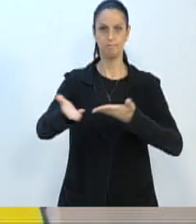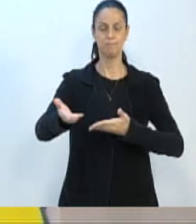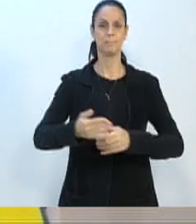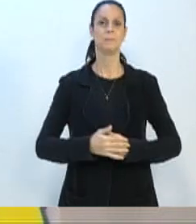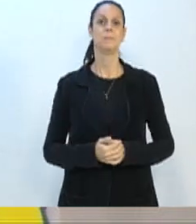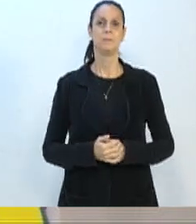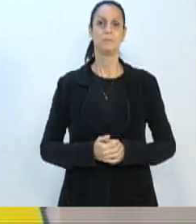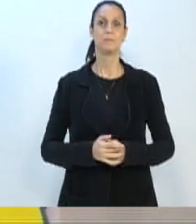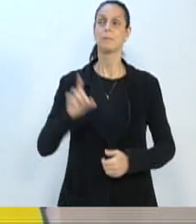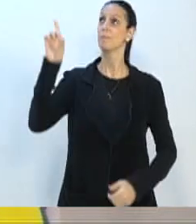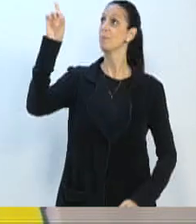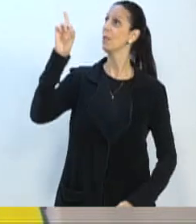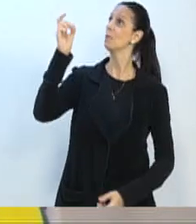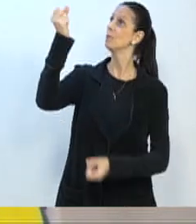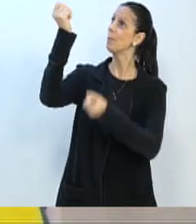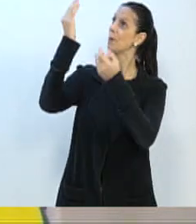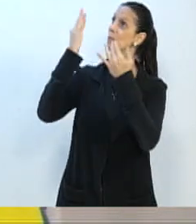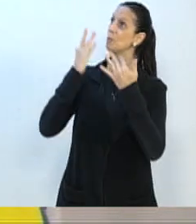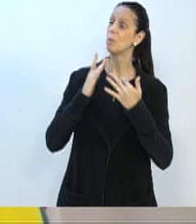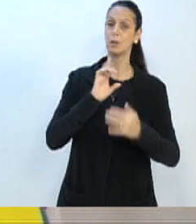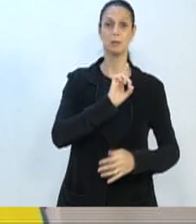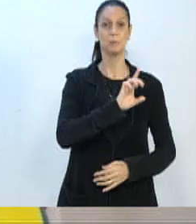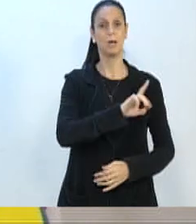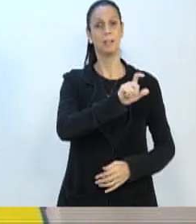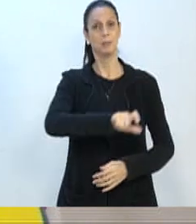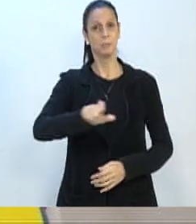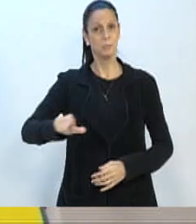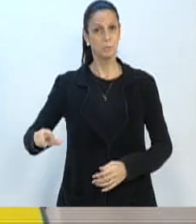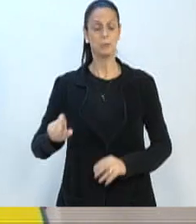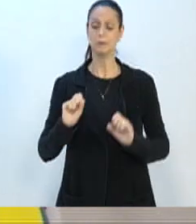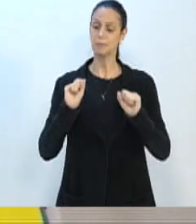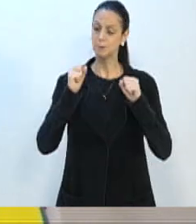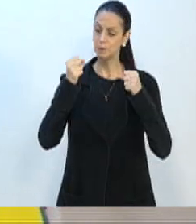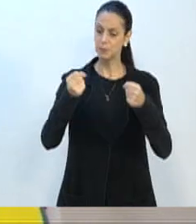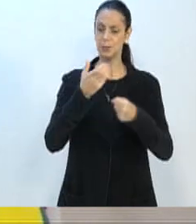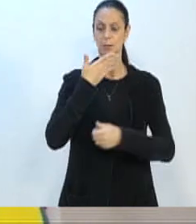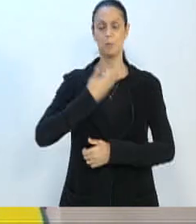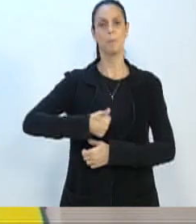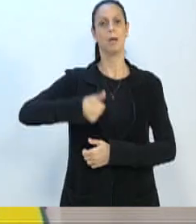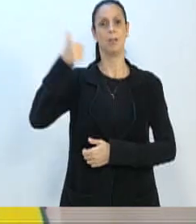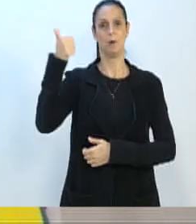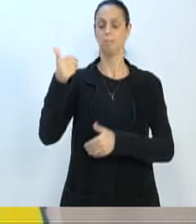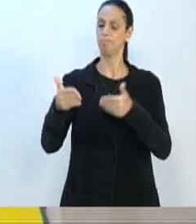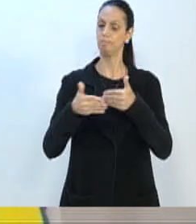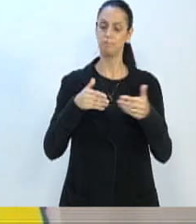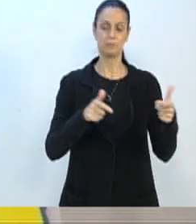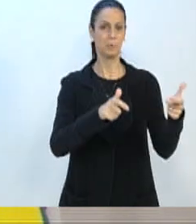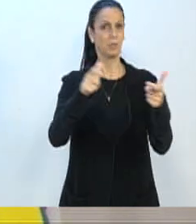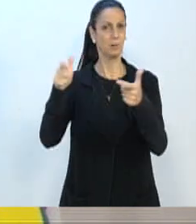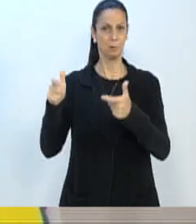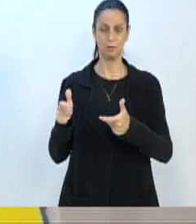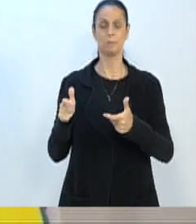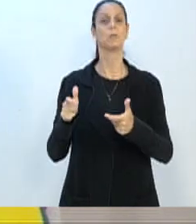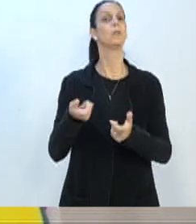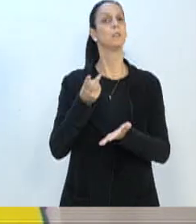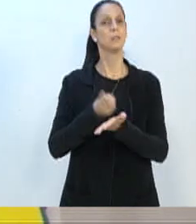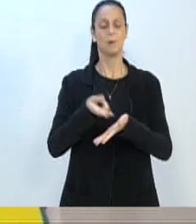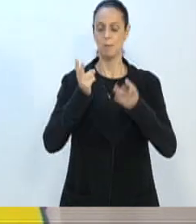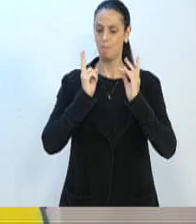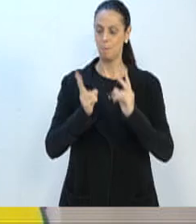com Deus nos iluminando a cada um de nós dando seu melhor aqui ou onde estiver sempre com um só objetivo